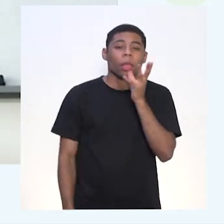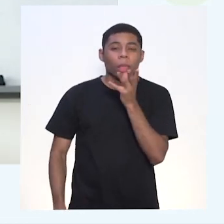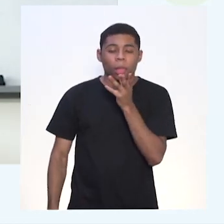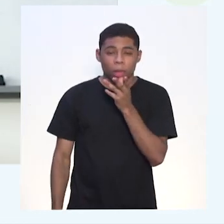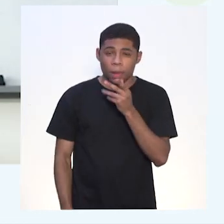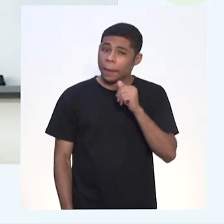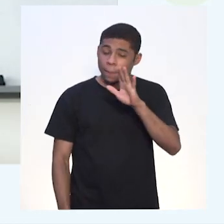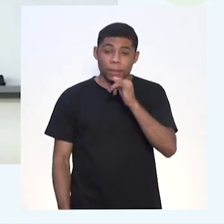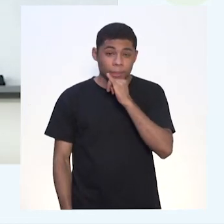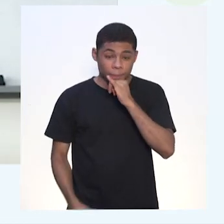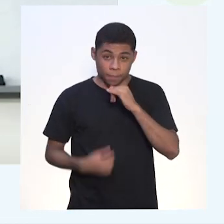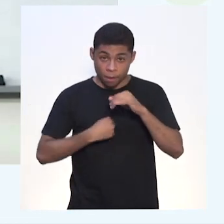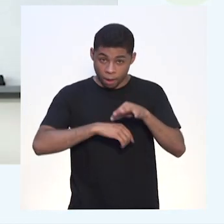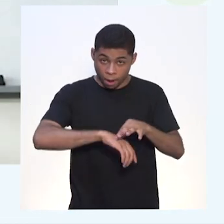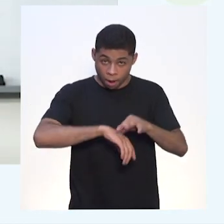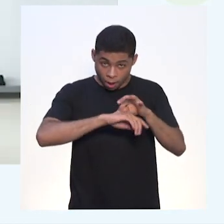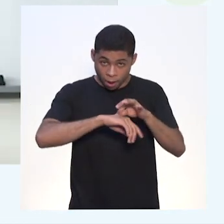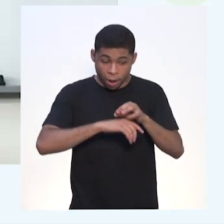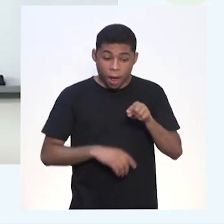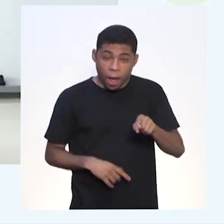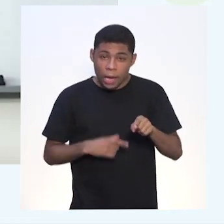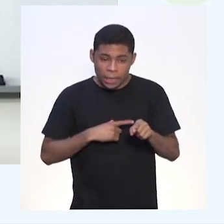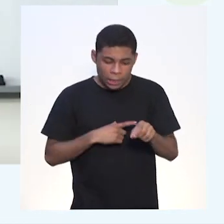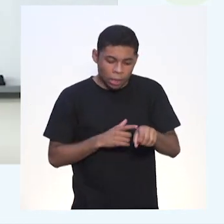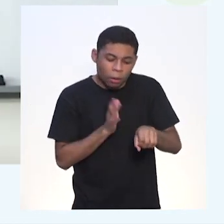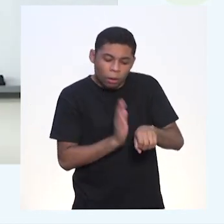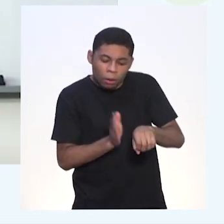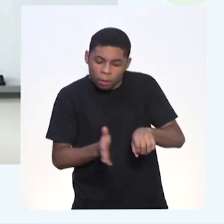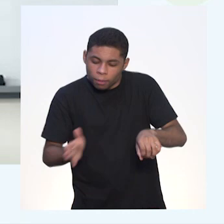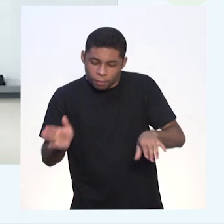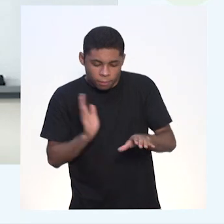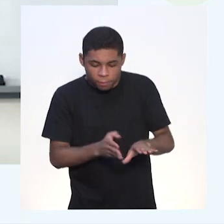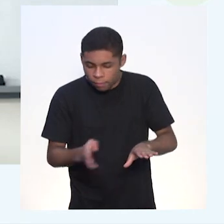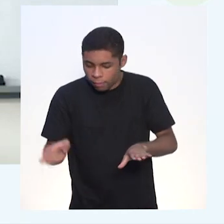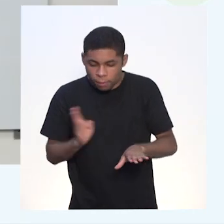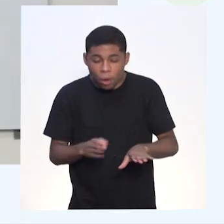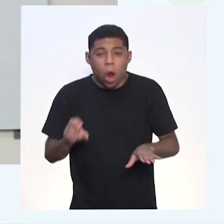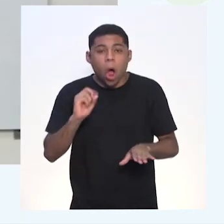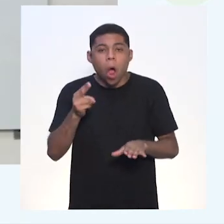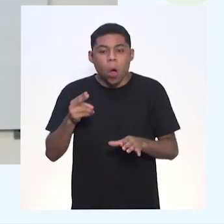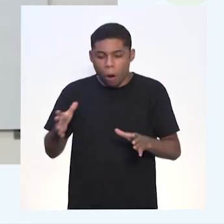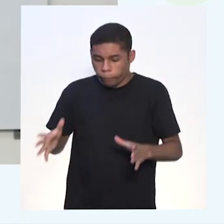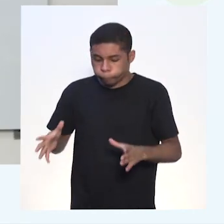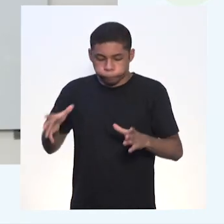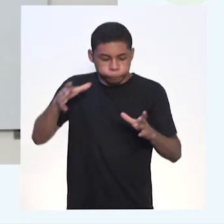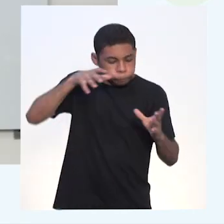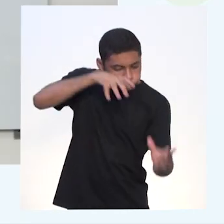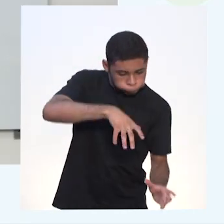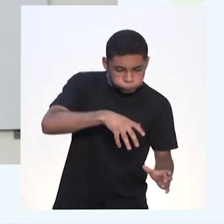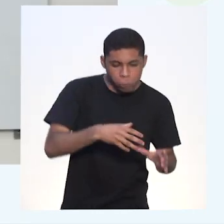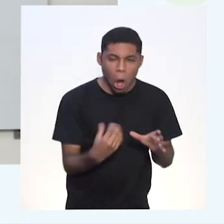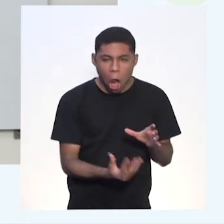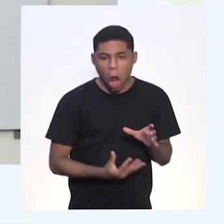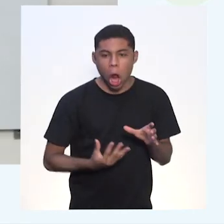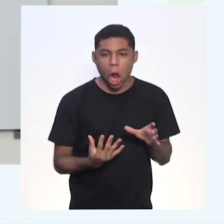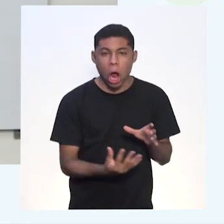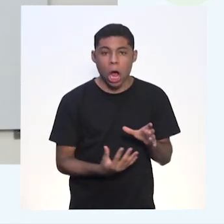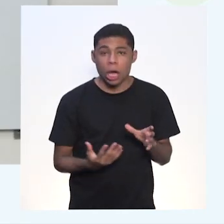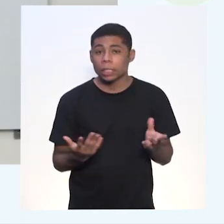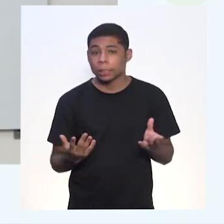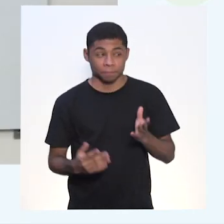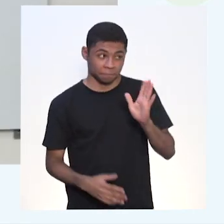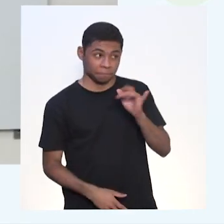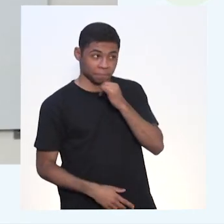eu for cozinhar essa minha carne, ela estando em pedaços ou ela estando inteira? Bom, olha, pela experiência minha